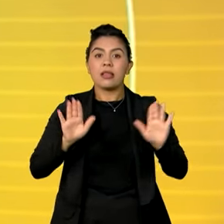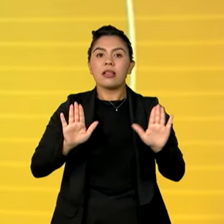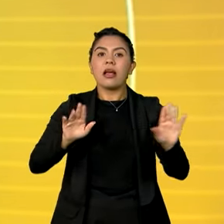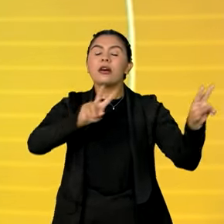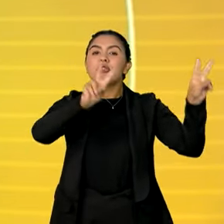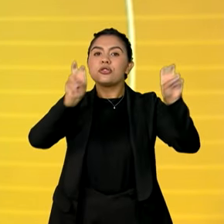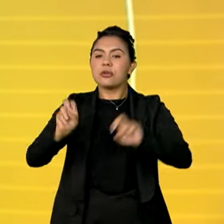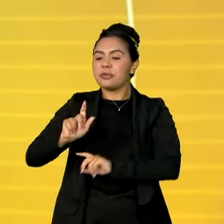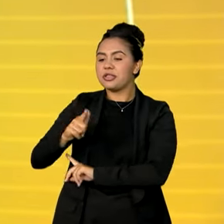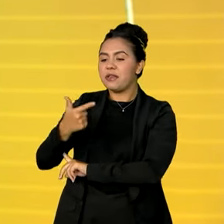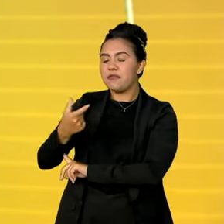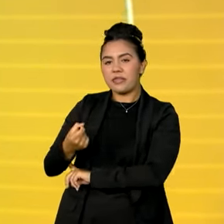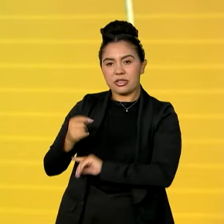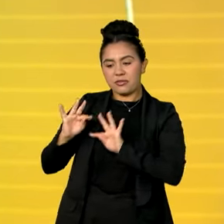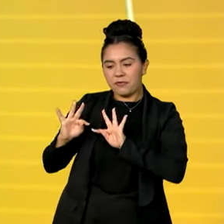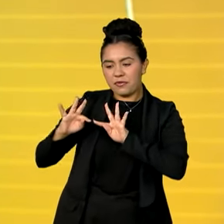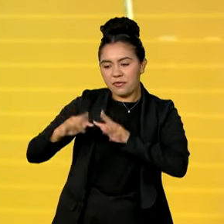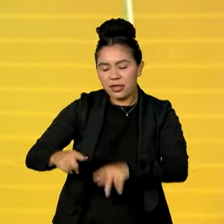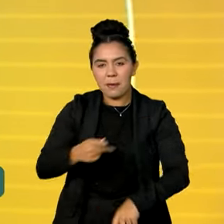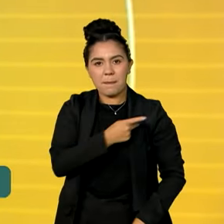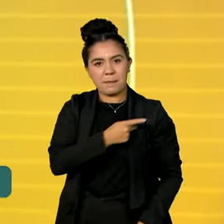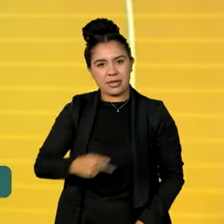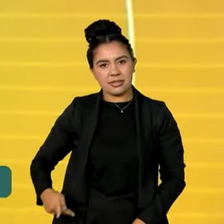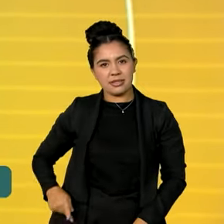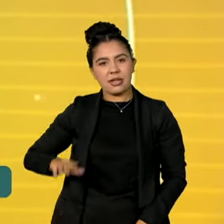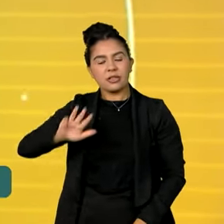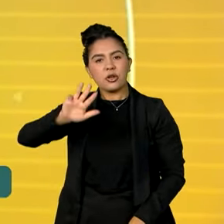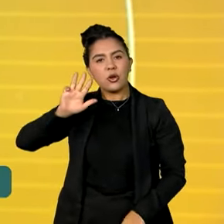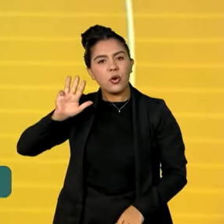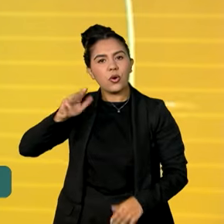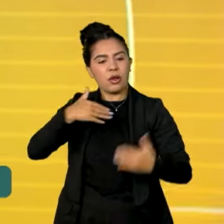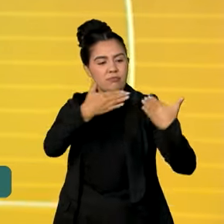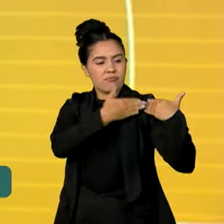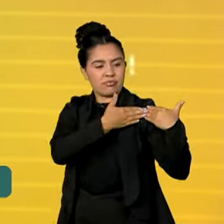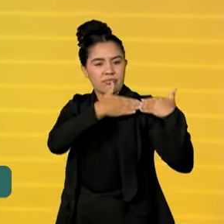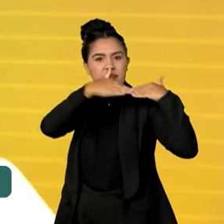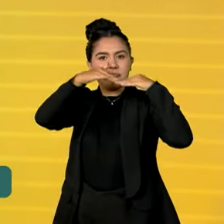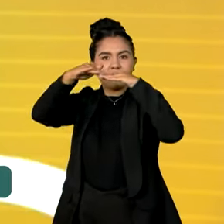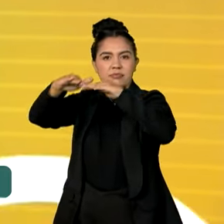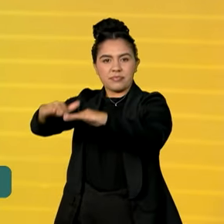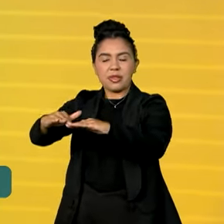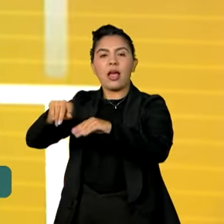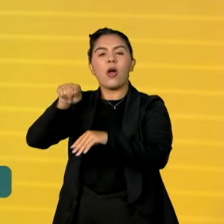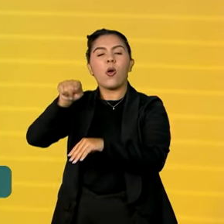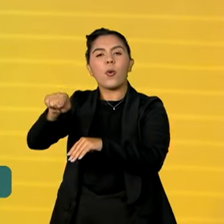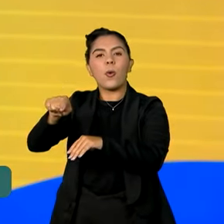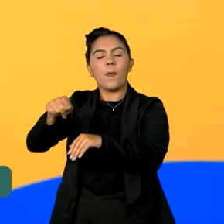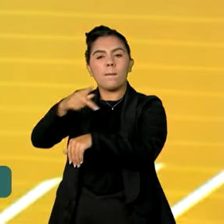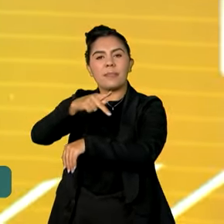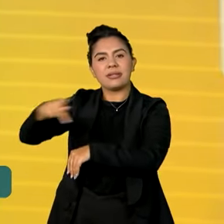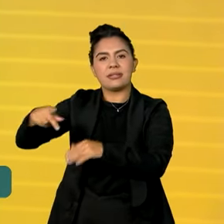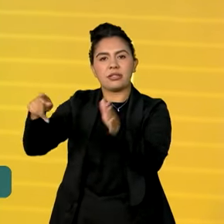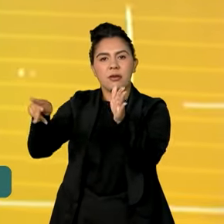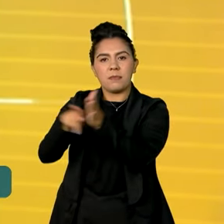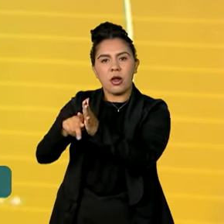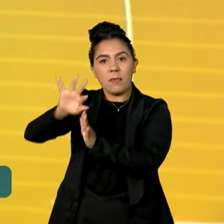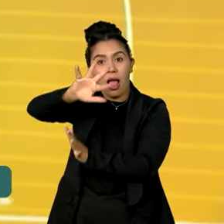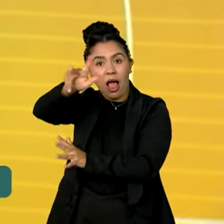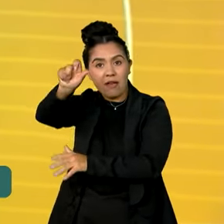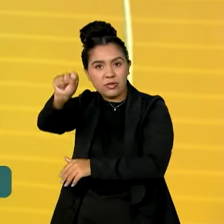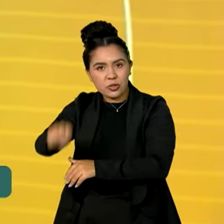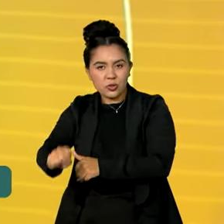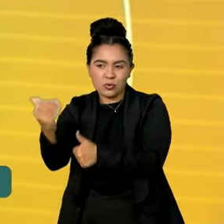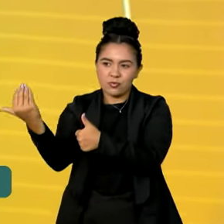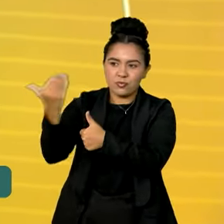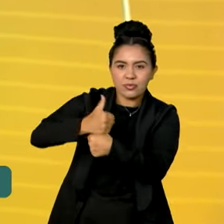o presidente Lula passou a presidência temporária para a África do Sul, que vai estar aí à frente do grupo por 1 ano.